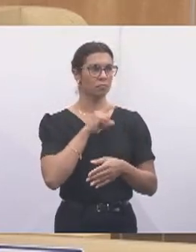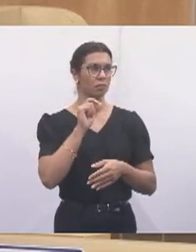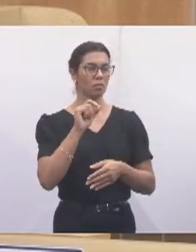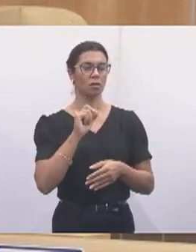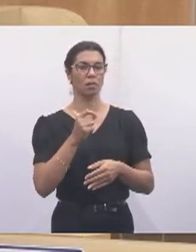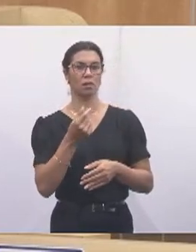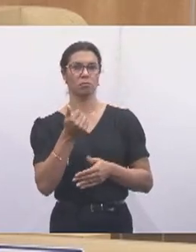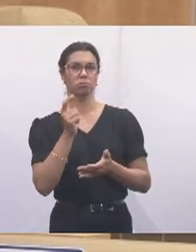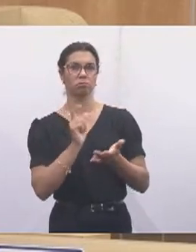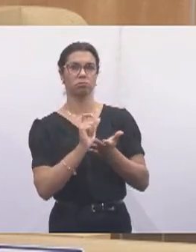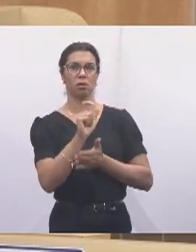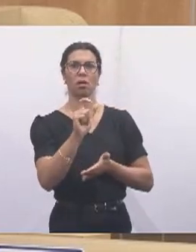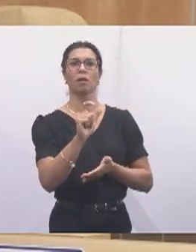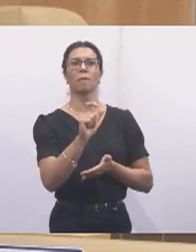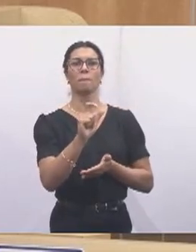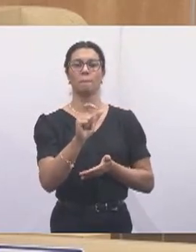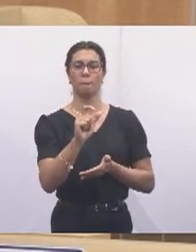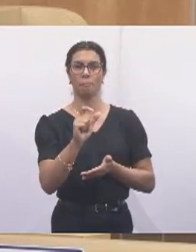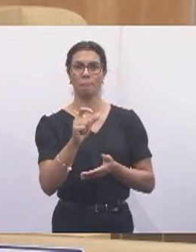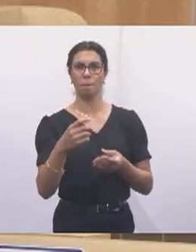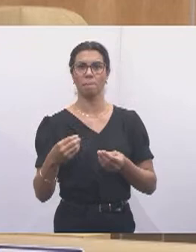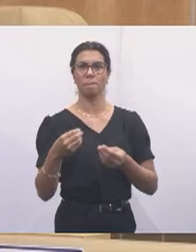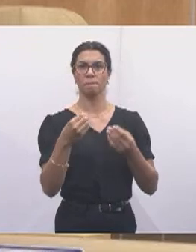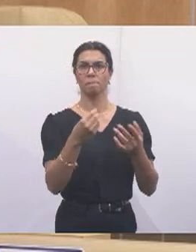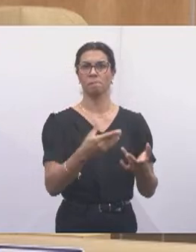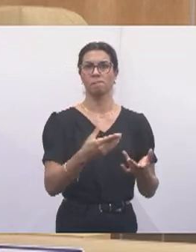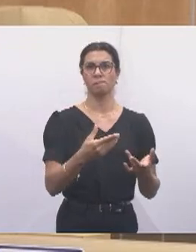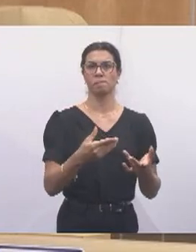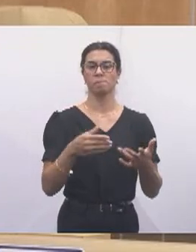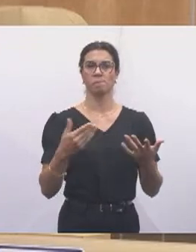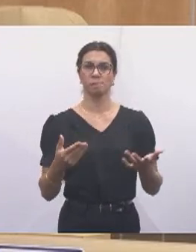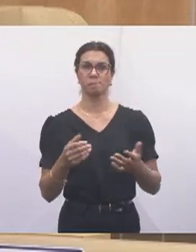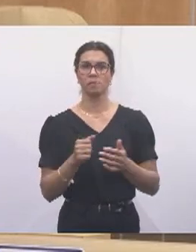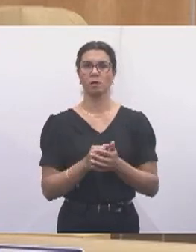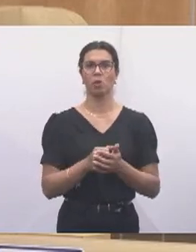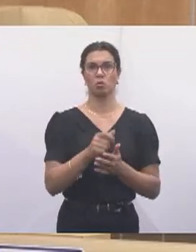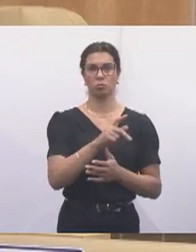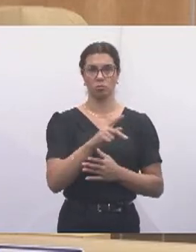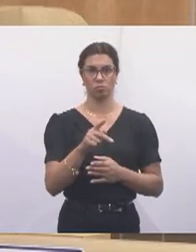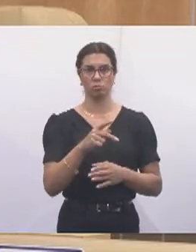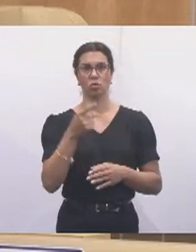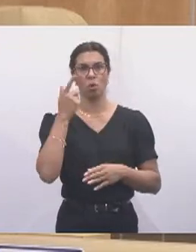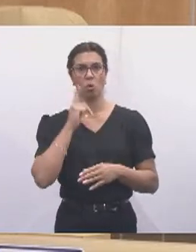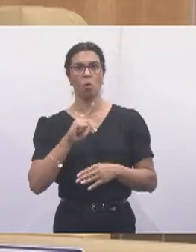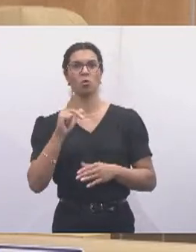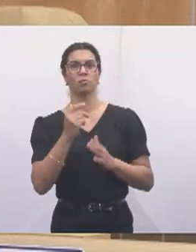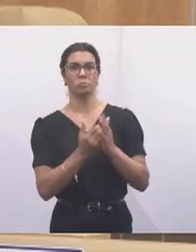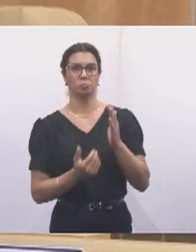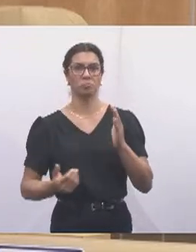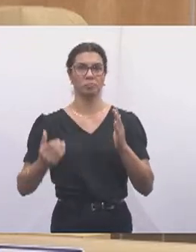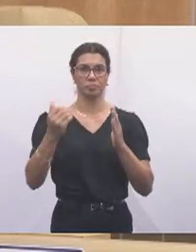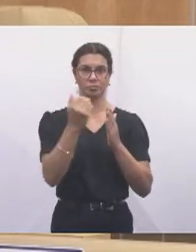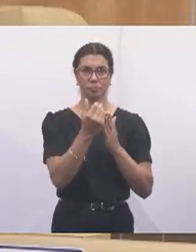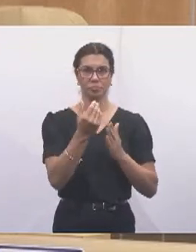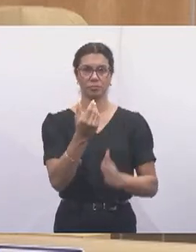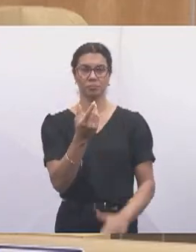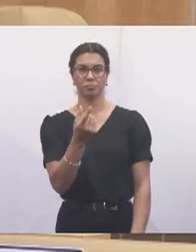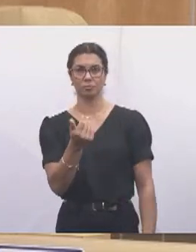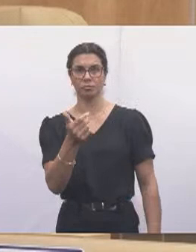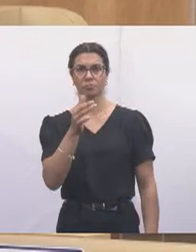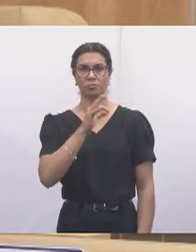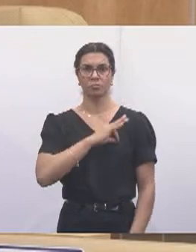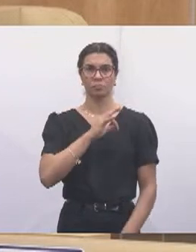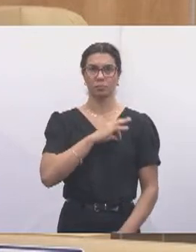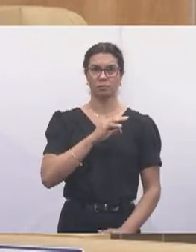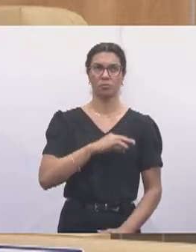para poder fazer com que os professores tivessem aquele aumento. Alguns vereadores, inclusive o